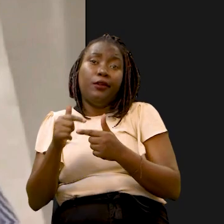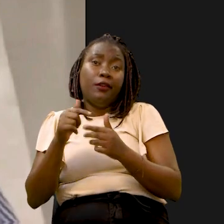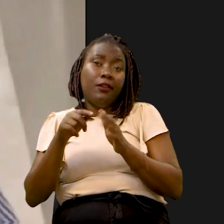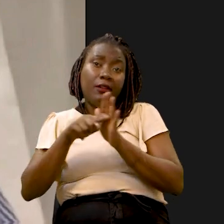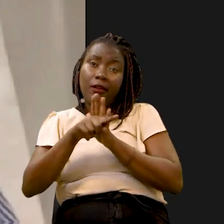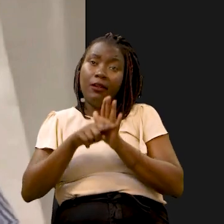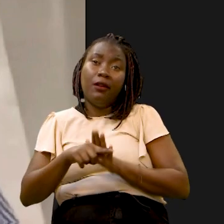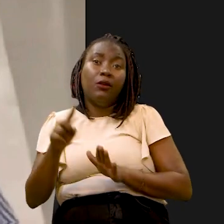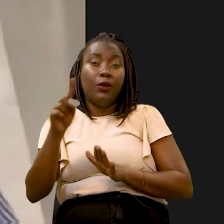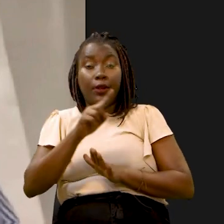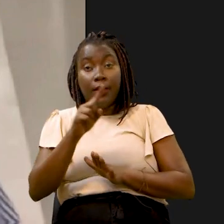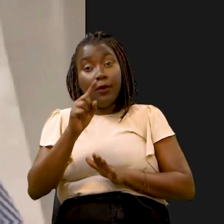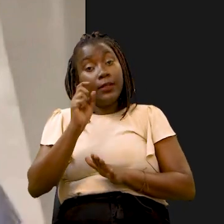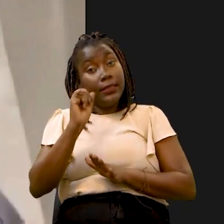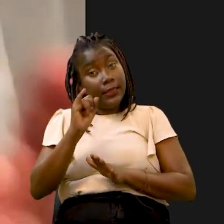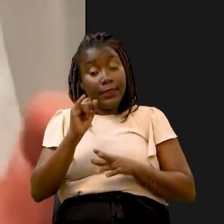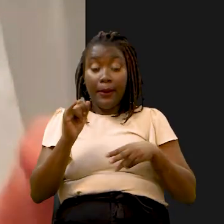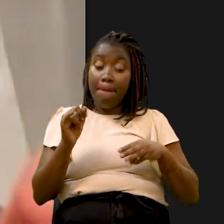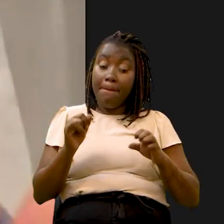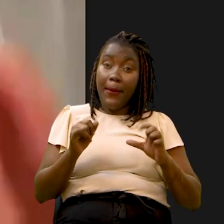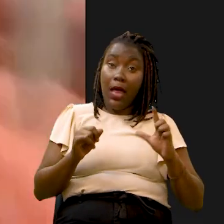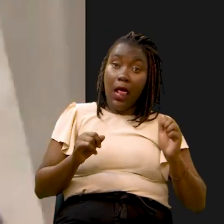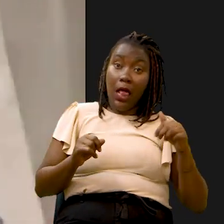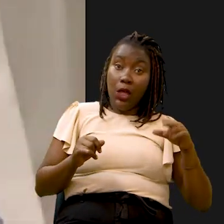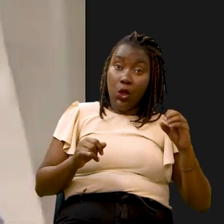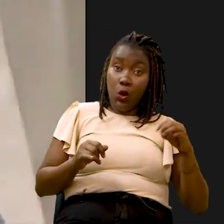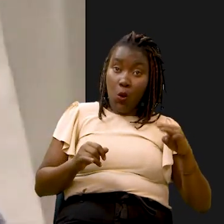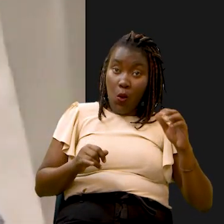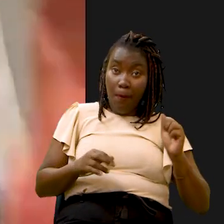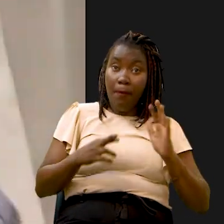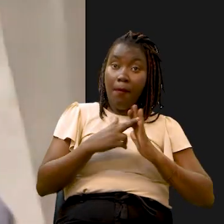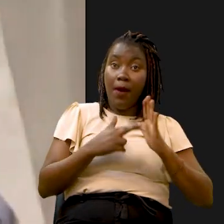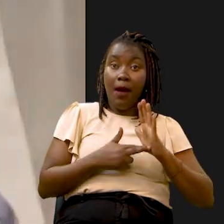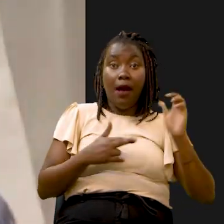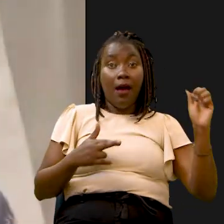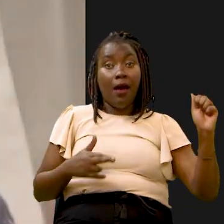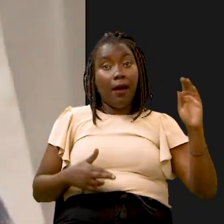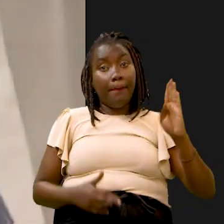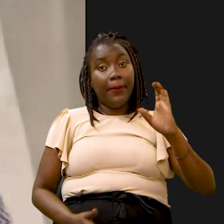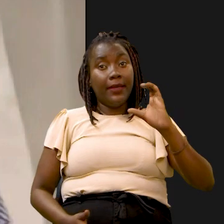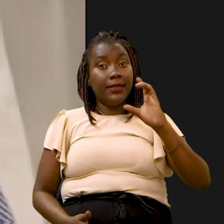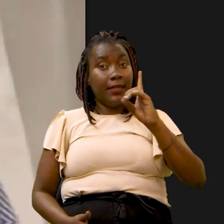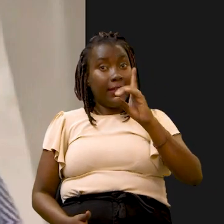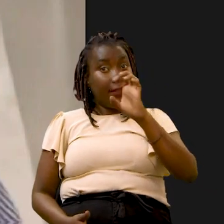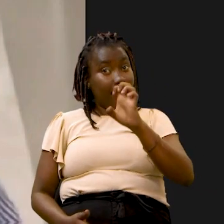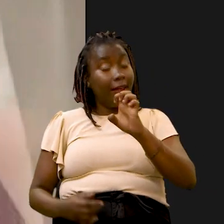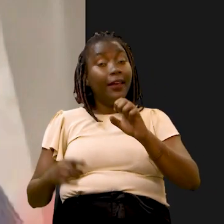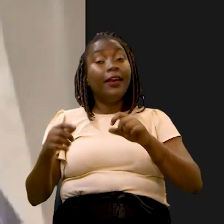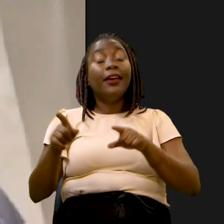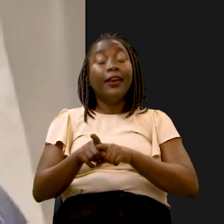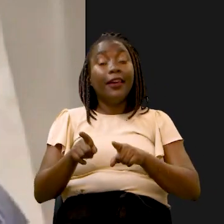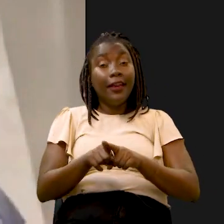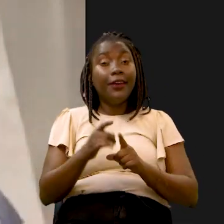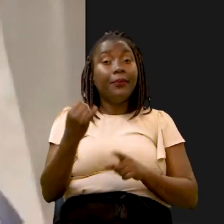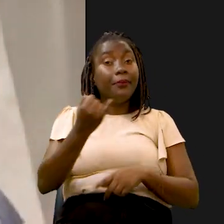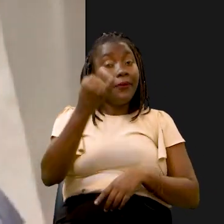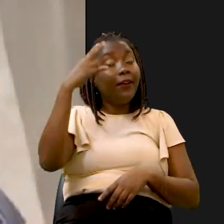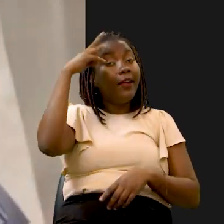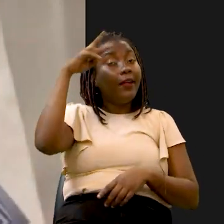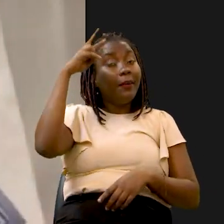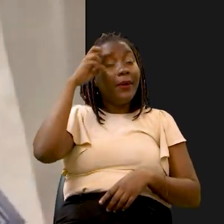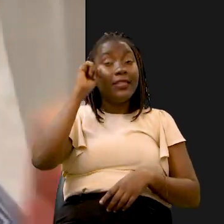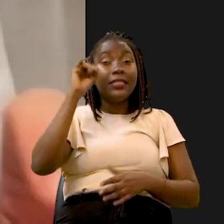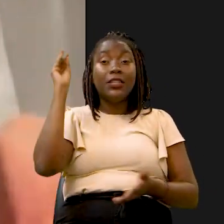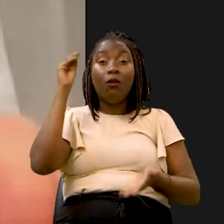eventual biópsia ou não. Isso é no caso do melanoma. Então, a regra do ABCDE, inclusive, é